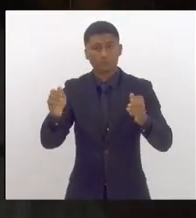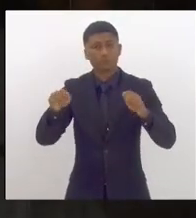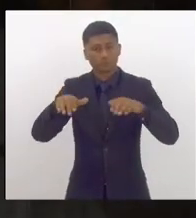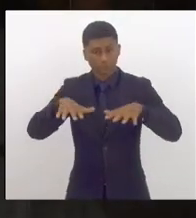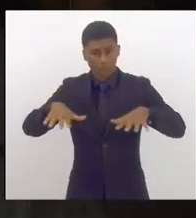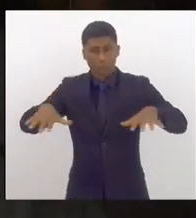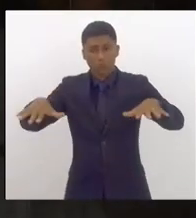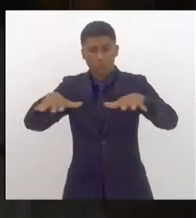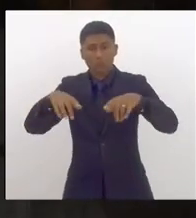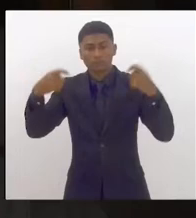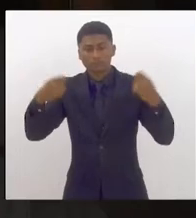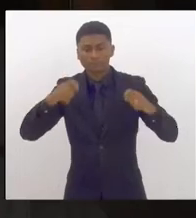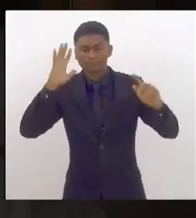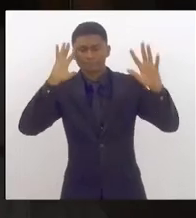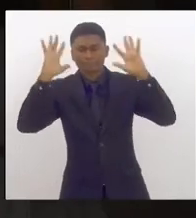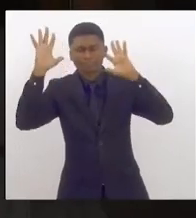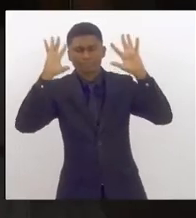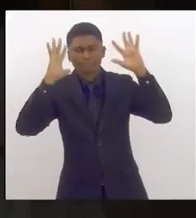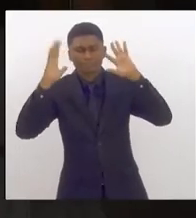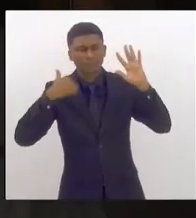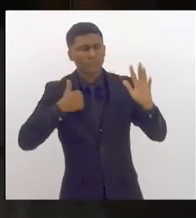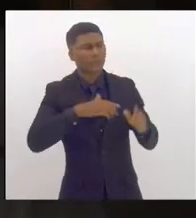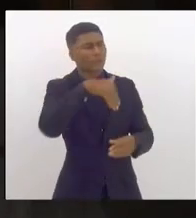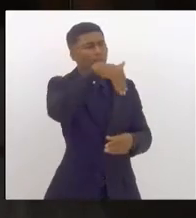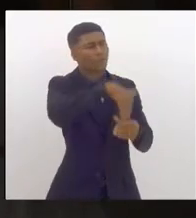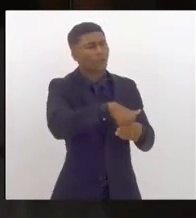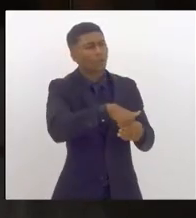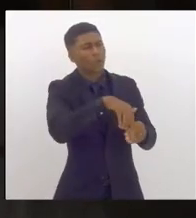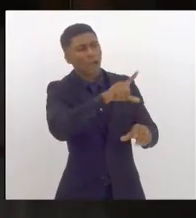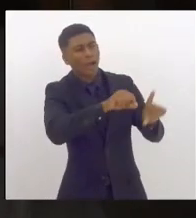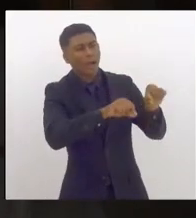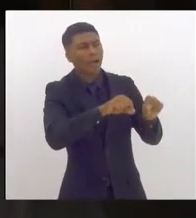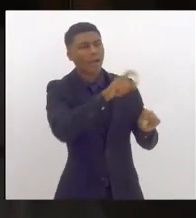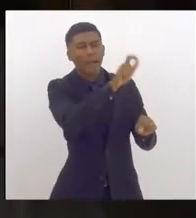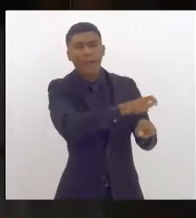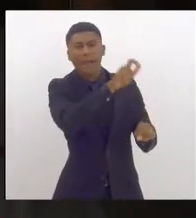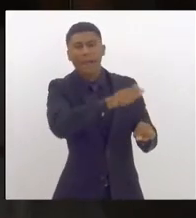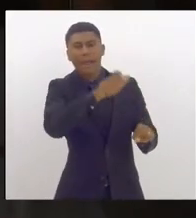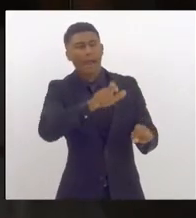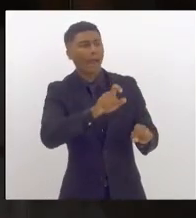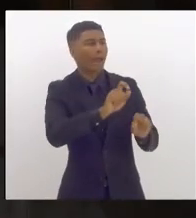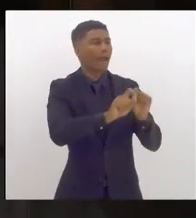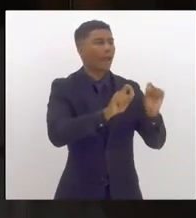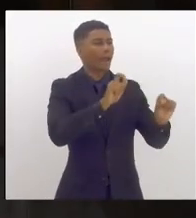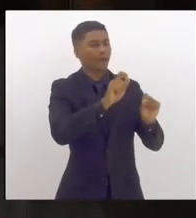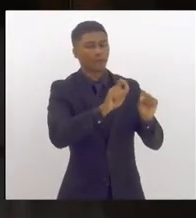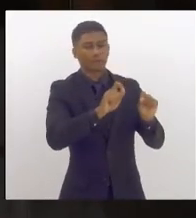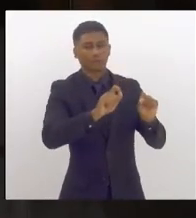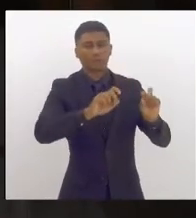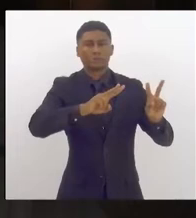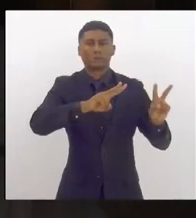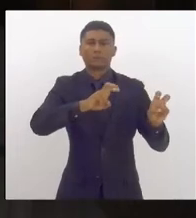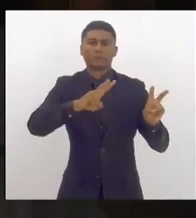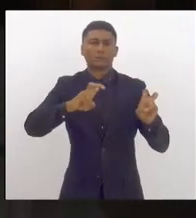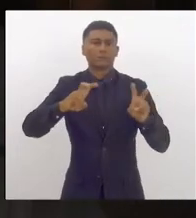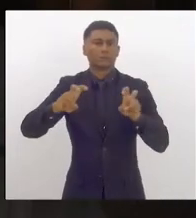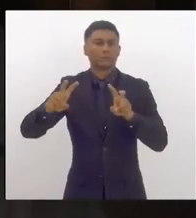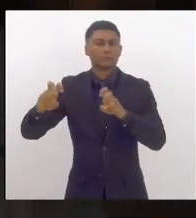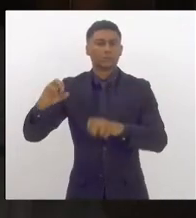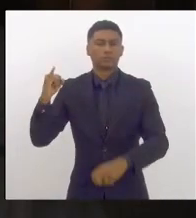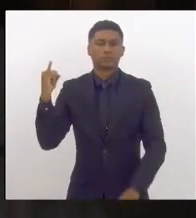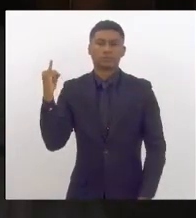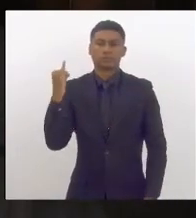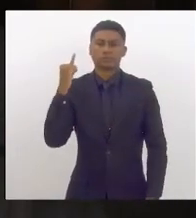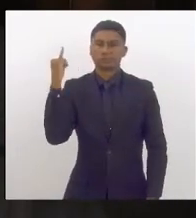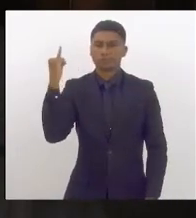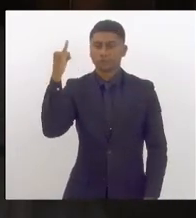e para que o voto seja decidido temas muito importante que no nosso estado